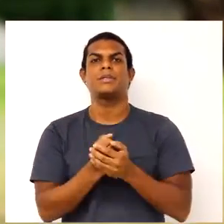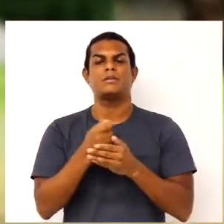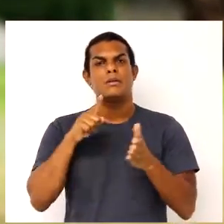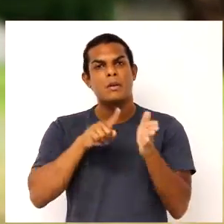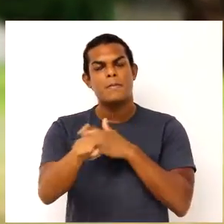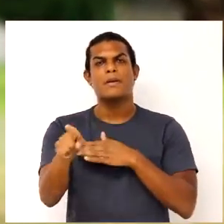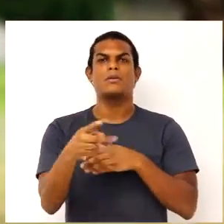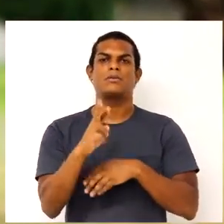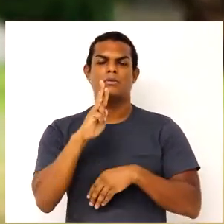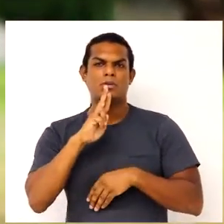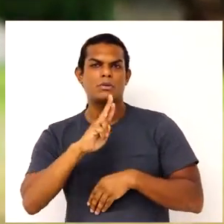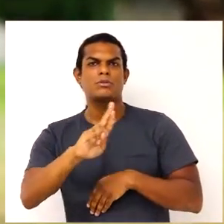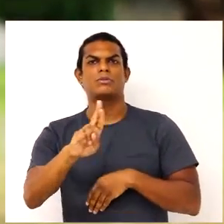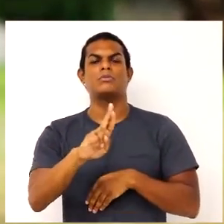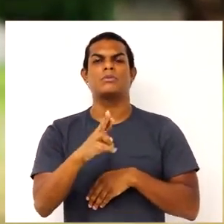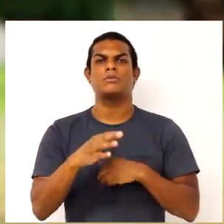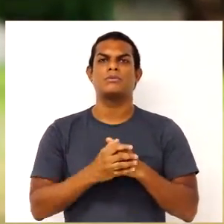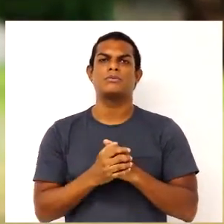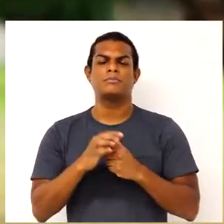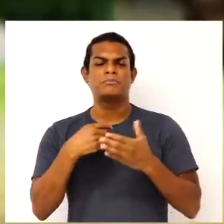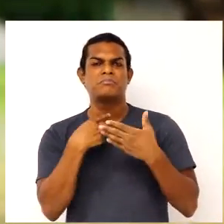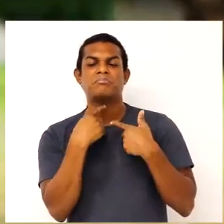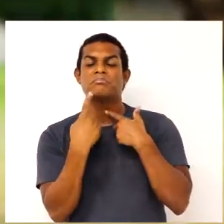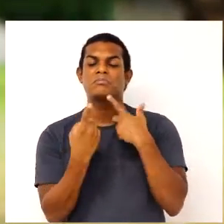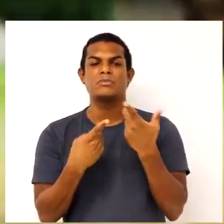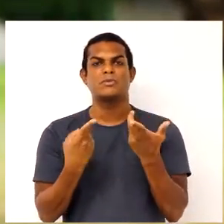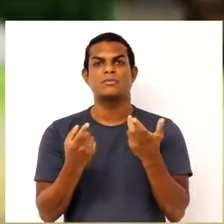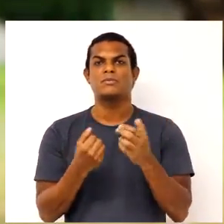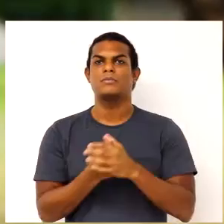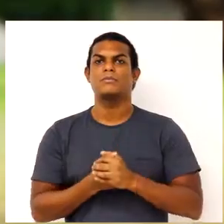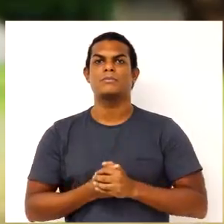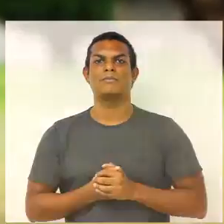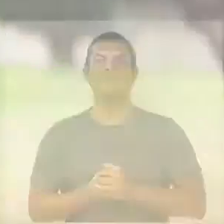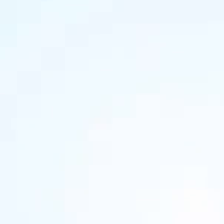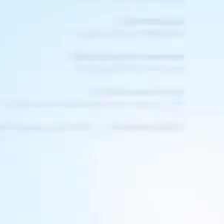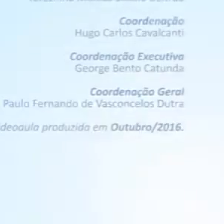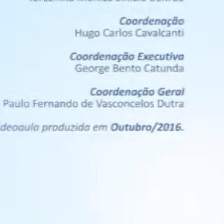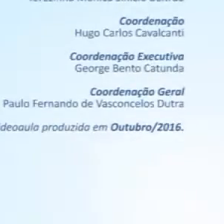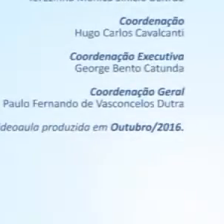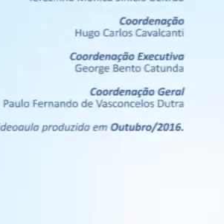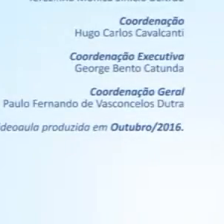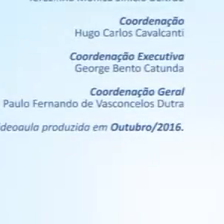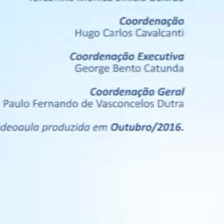ter perguntas e respostas através das dúvidas aparecidas na disciplina.